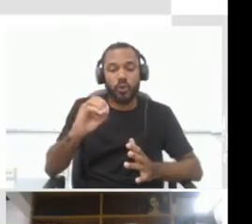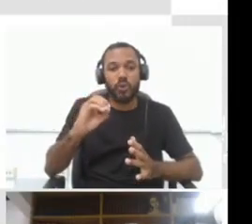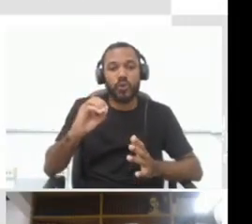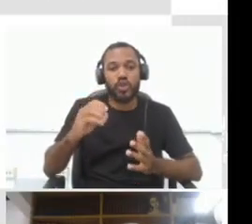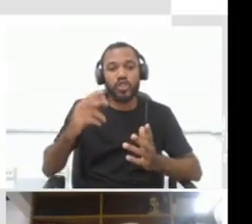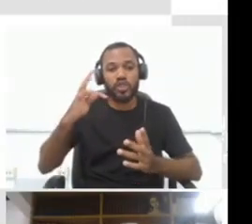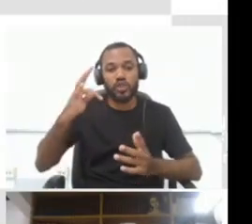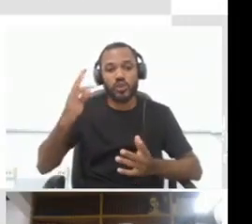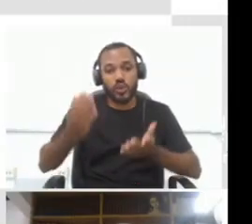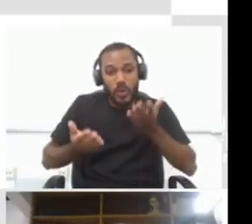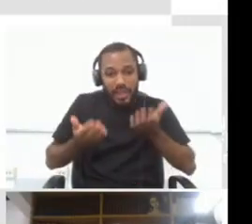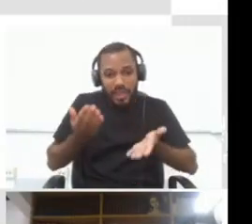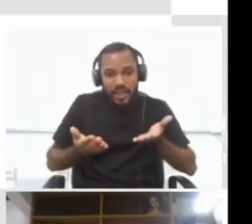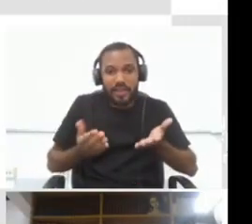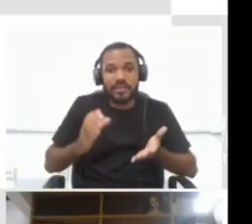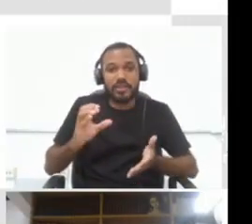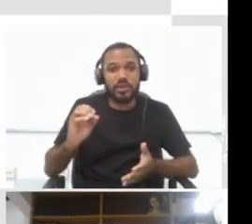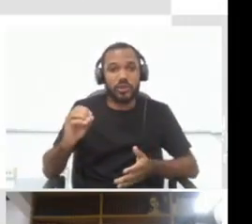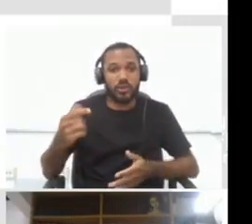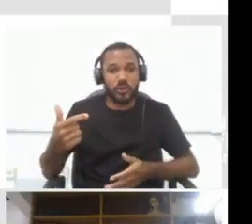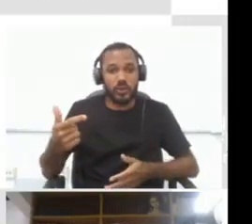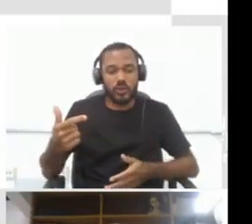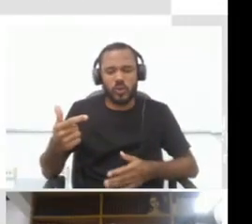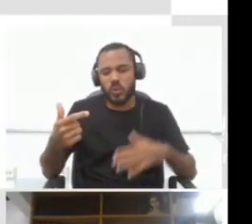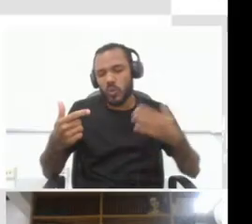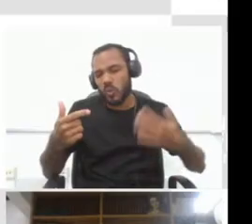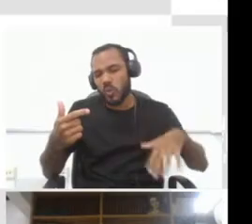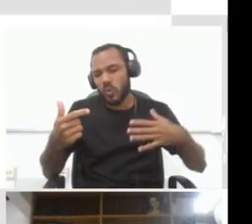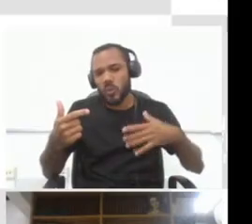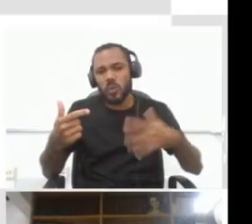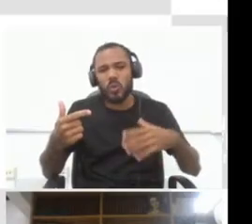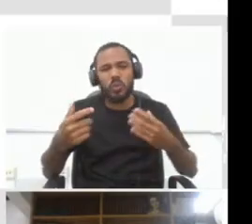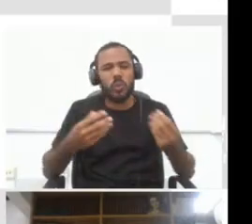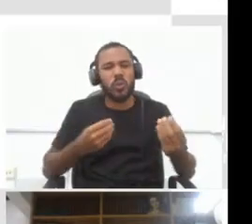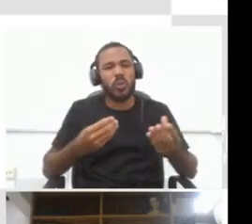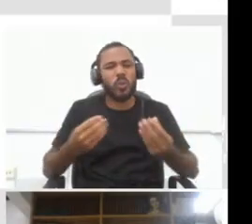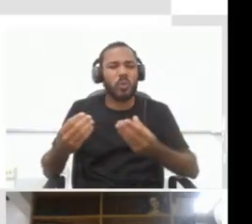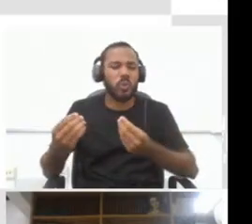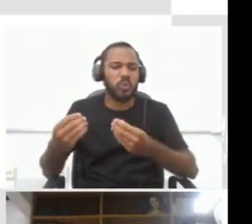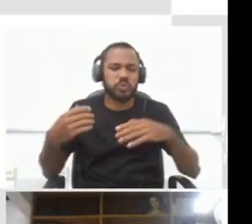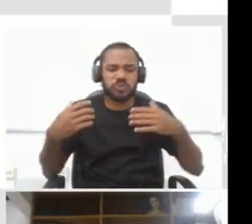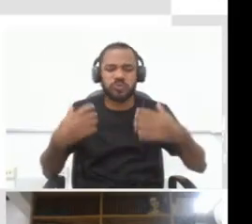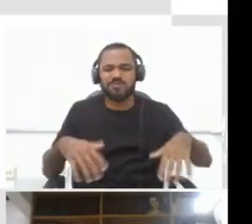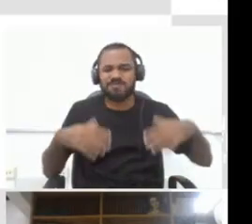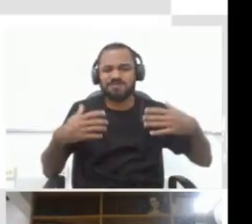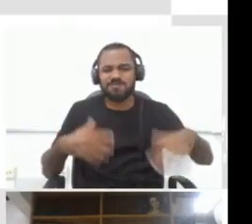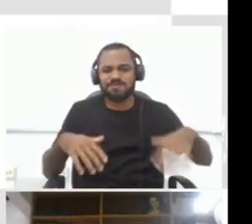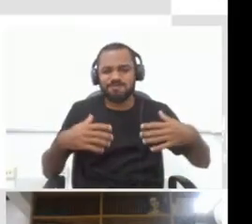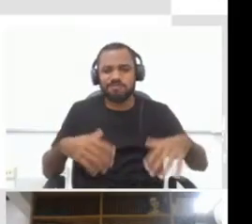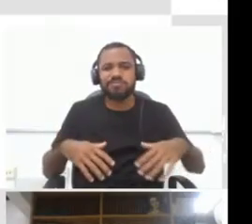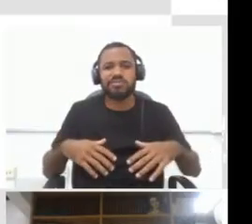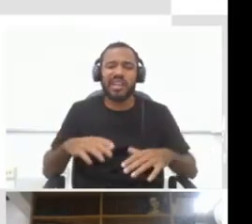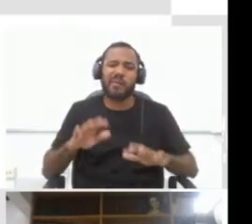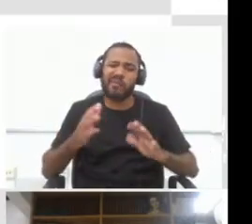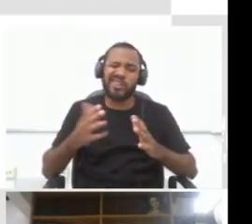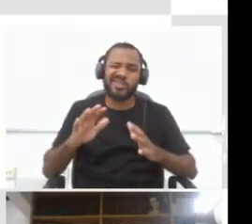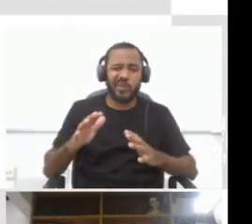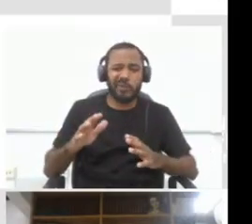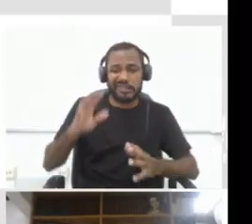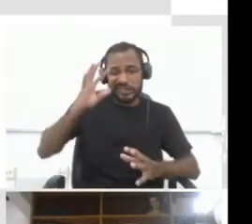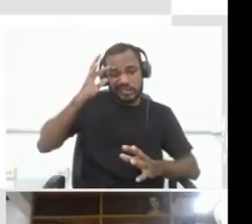Entre 2,16 e 2,64 trilhões de toneladas de CO2, porque aqui tem mais ou menos que existe uma incerteza,